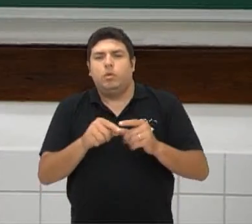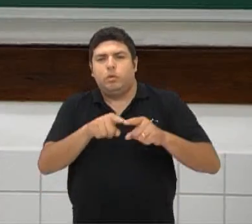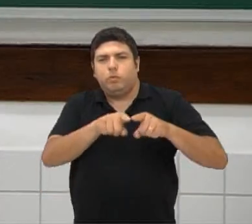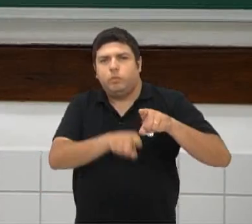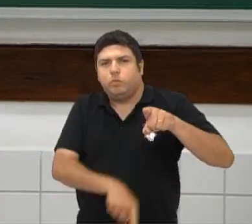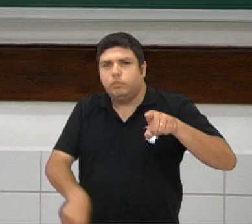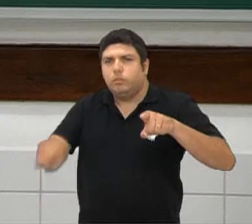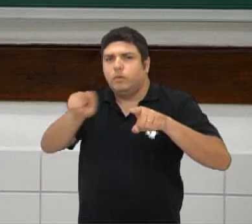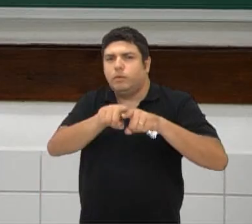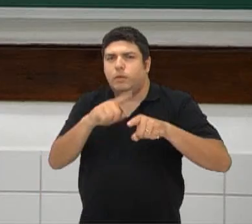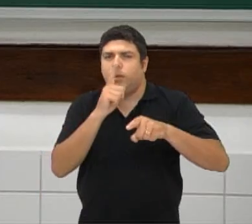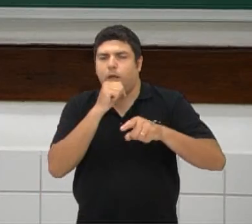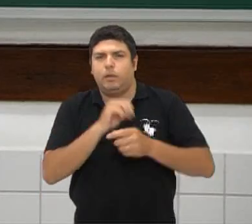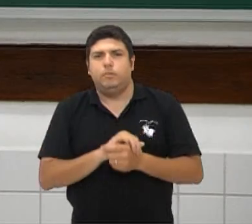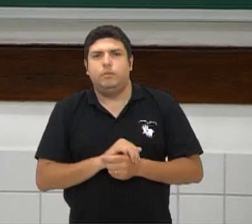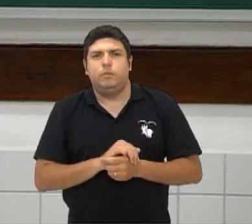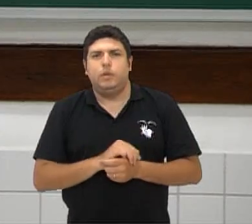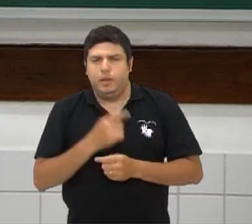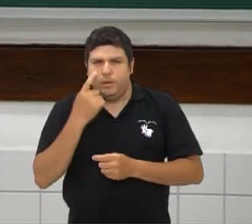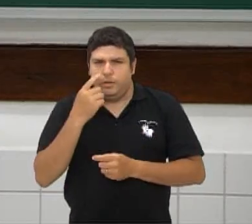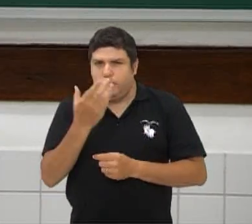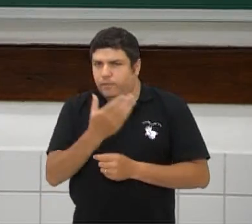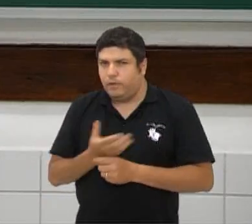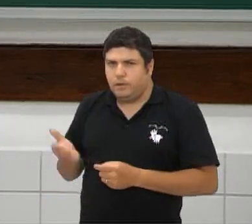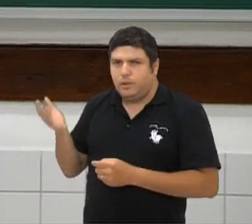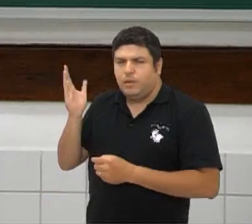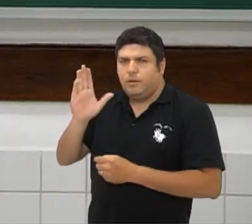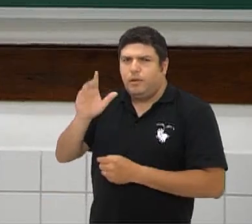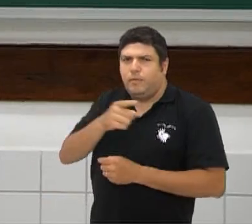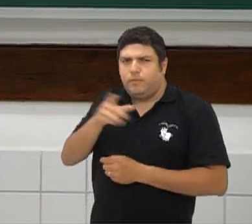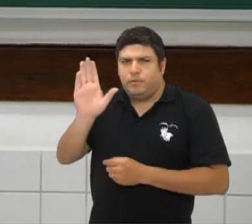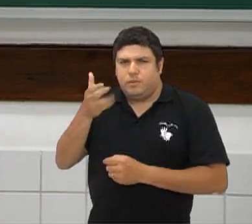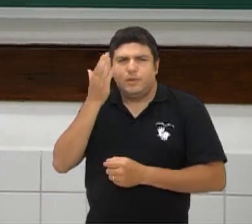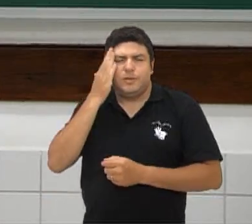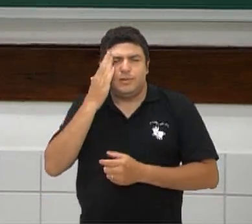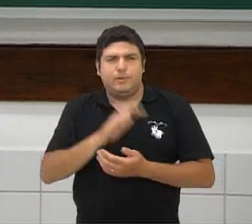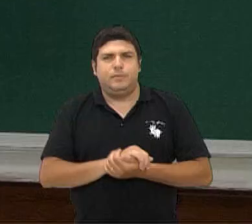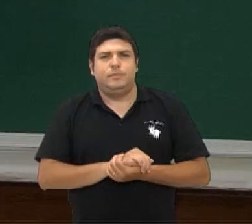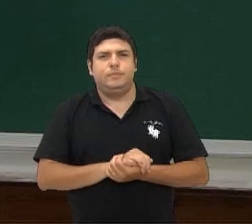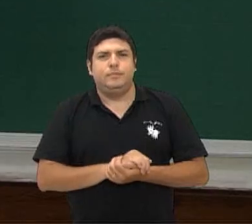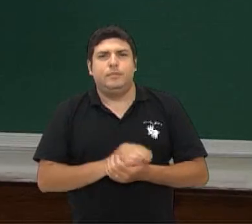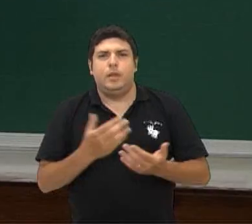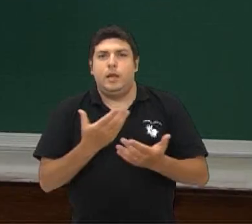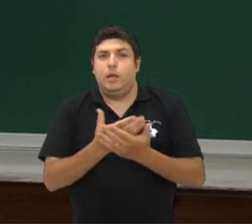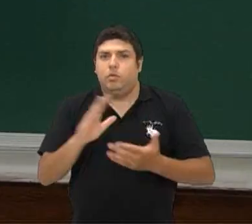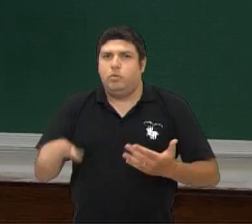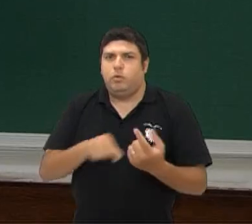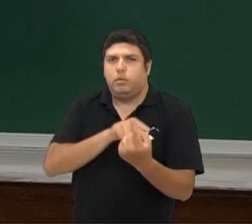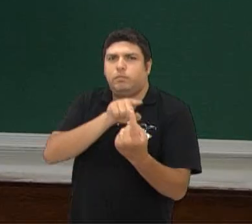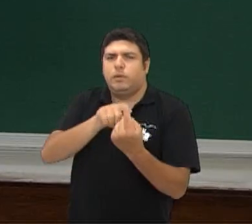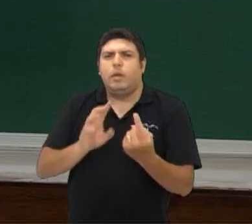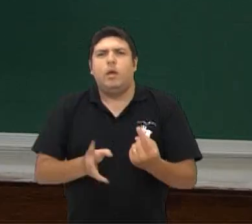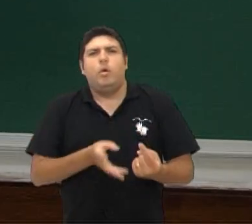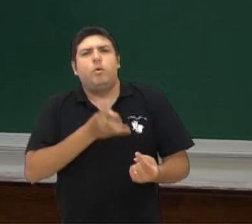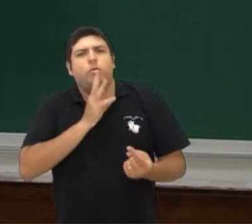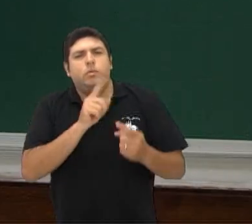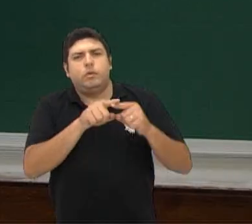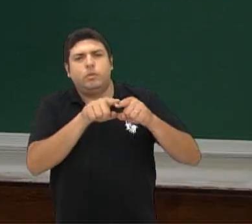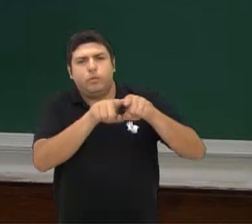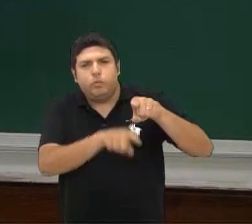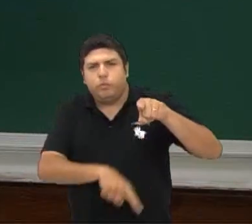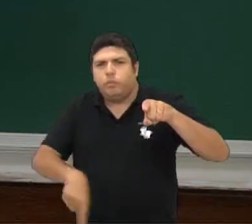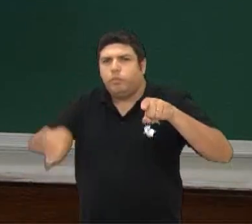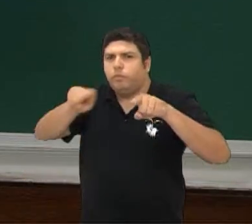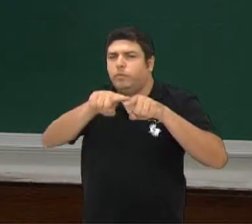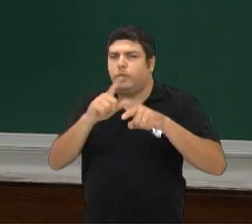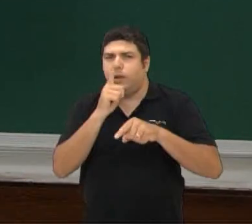hoje. Você vai ver que muita coisa você já sabe também. Então vamos lá? Objetivo da aula de hoje, conhecer o ciclo biogeoquímico da água. Bem